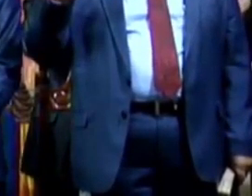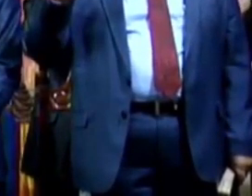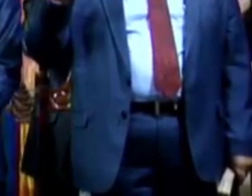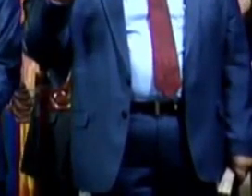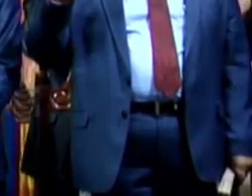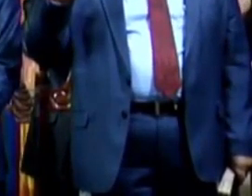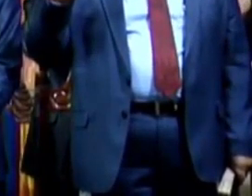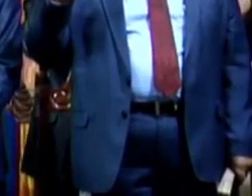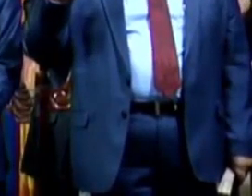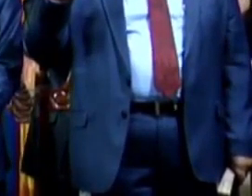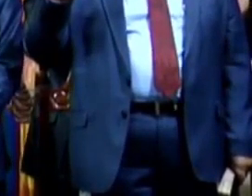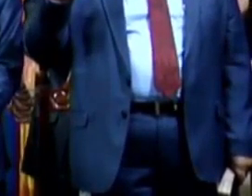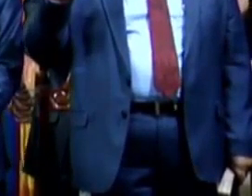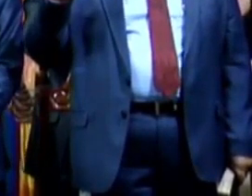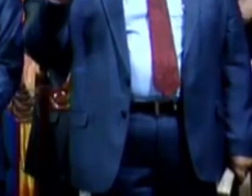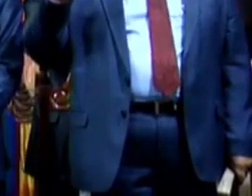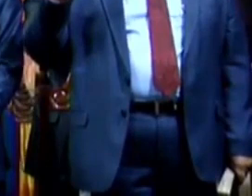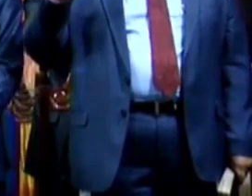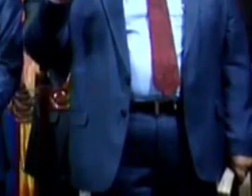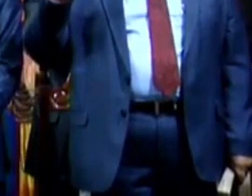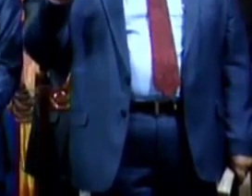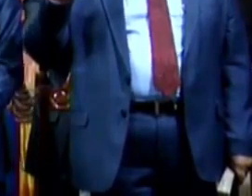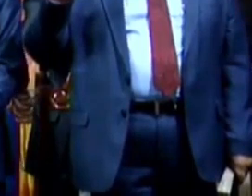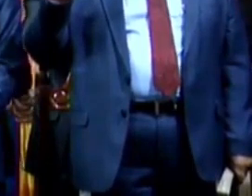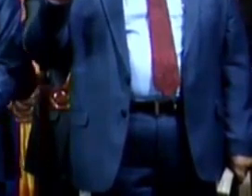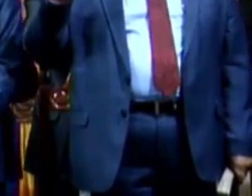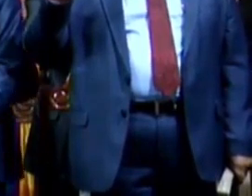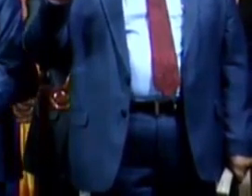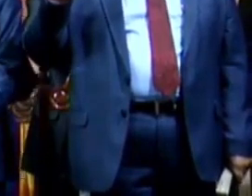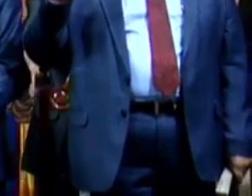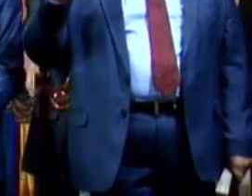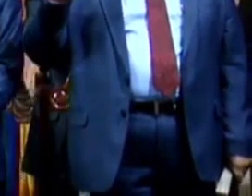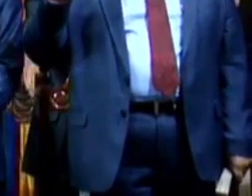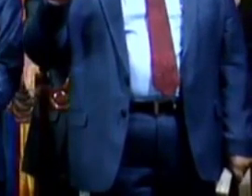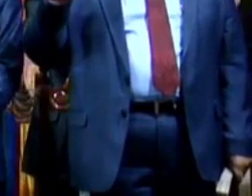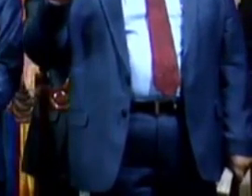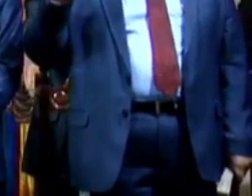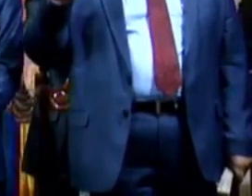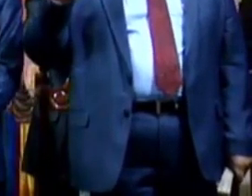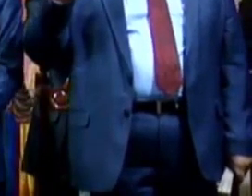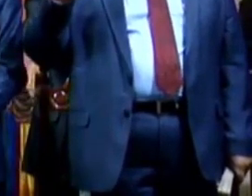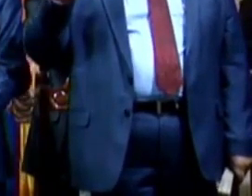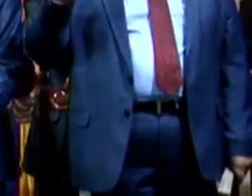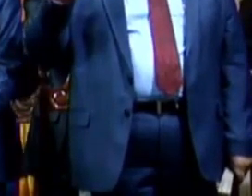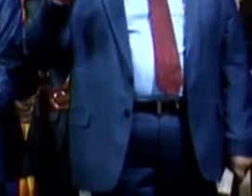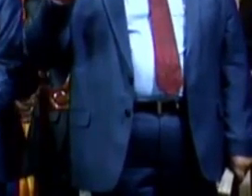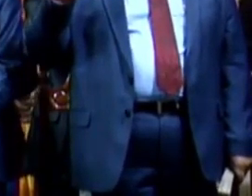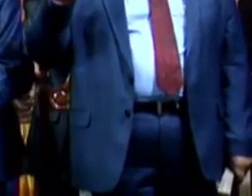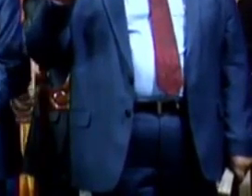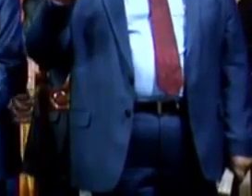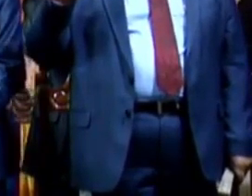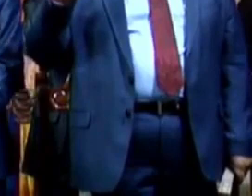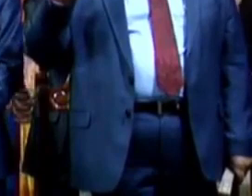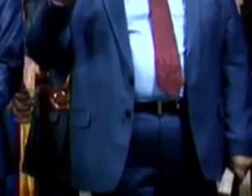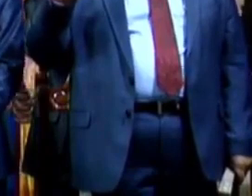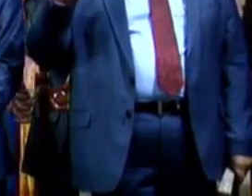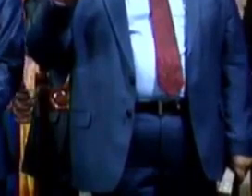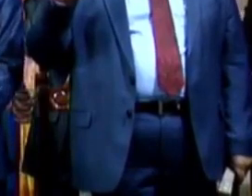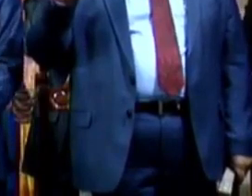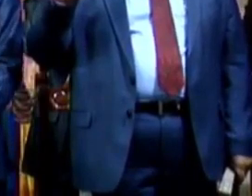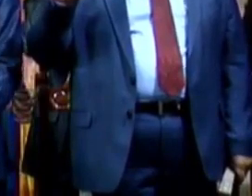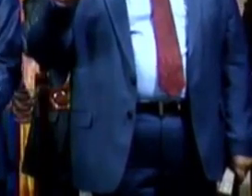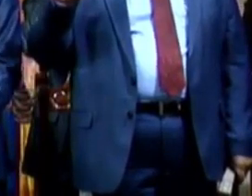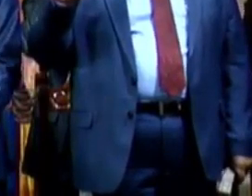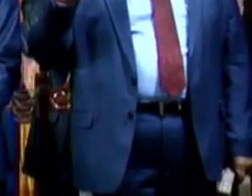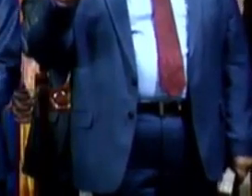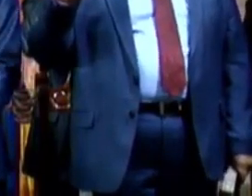devolvo ao estimado pastor Isvaldo, o líder desta igreja.